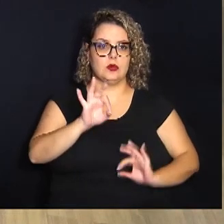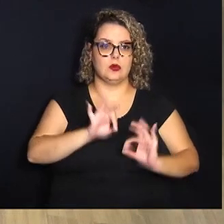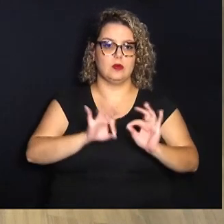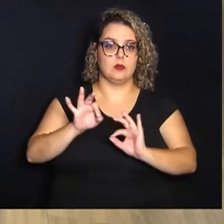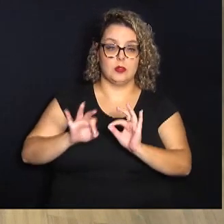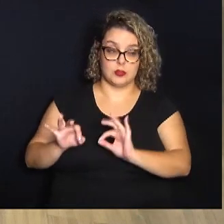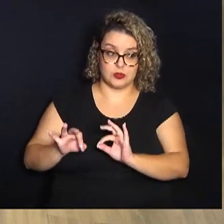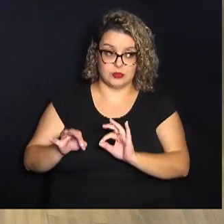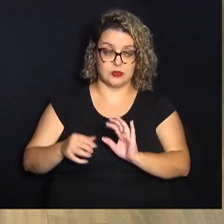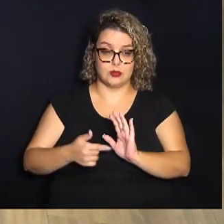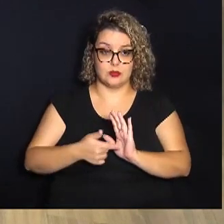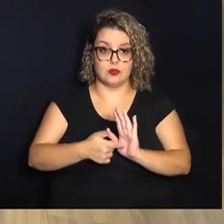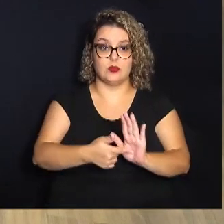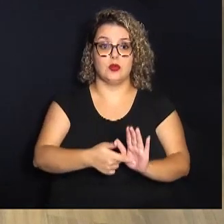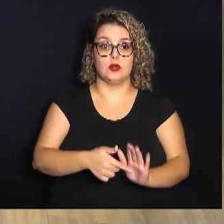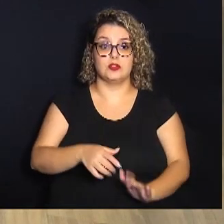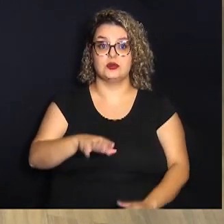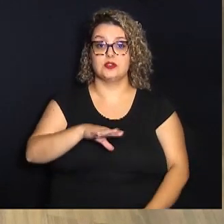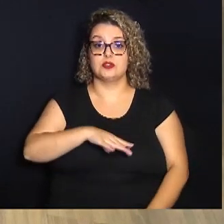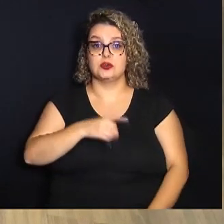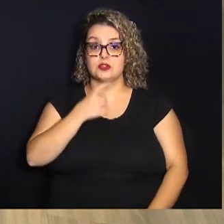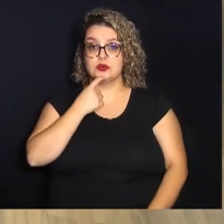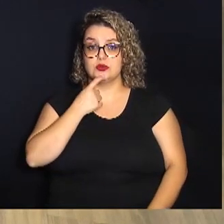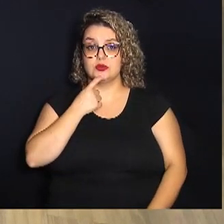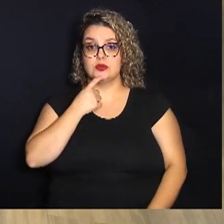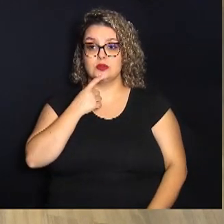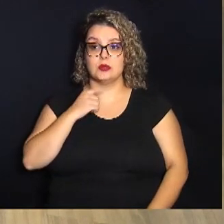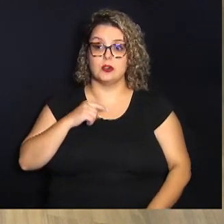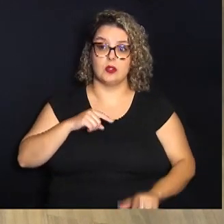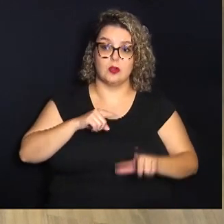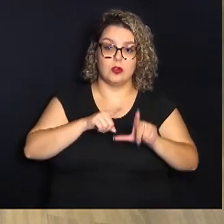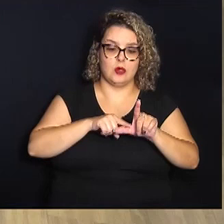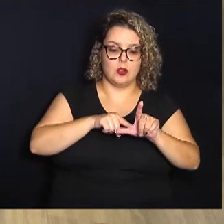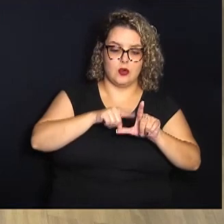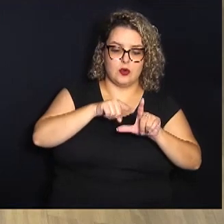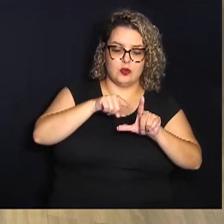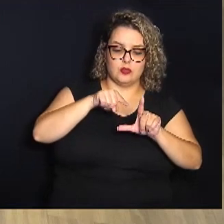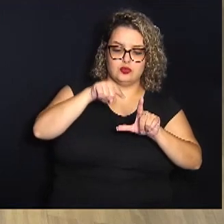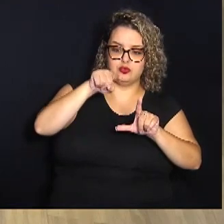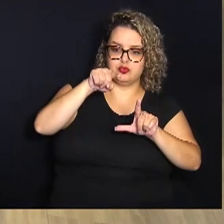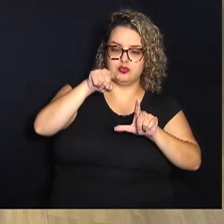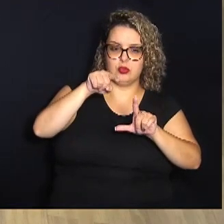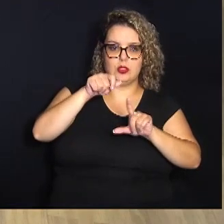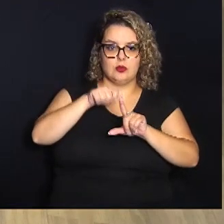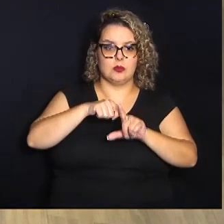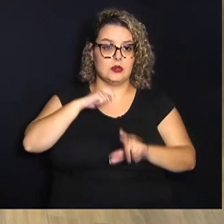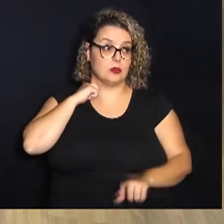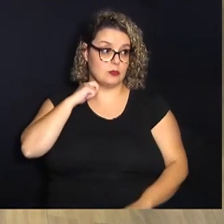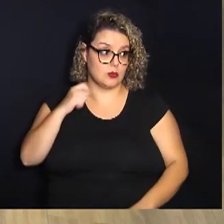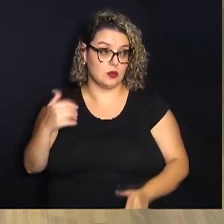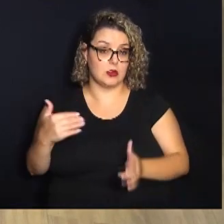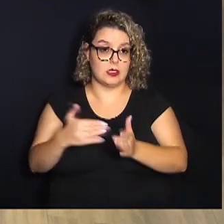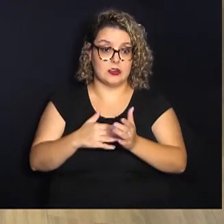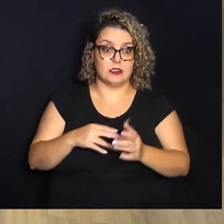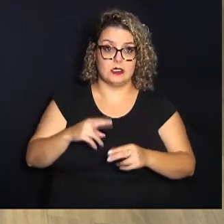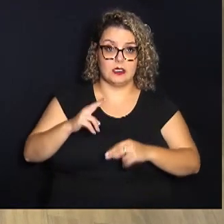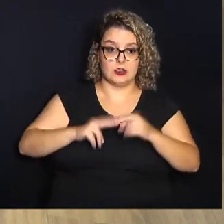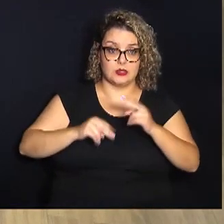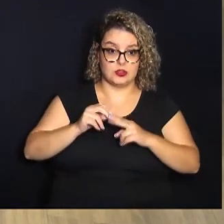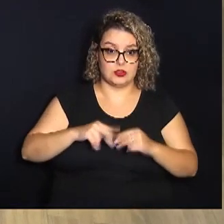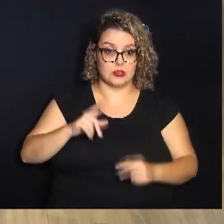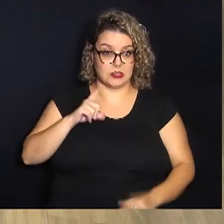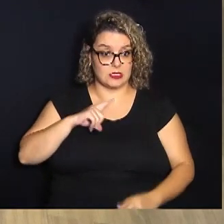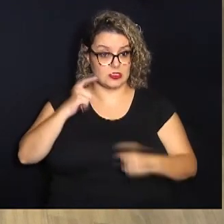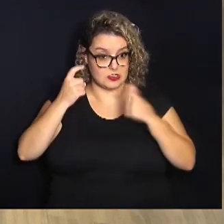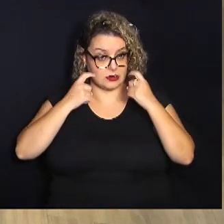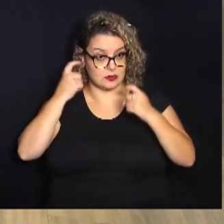a possibilidade de Campinas alcançar o pico da epidemia agora no mês de abril ou até no meio do ano. Existe